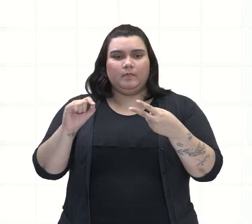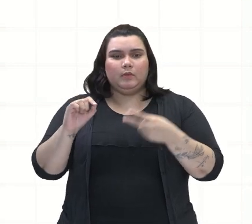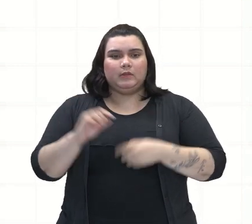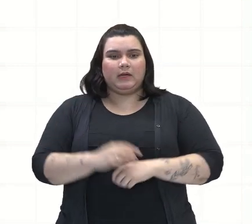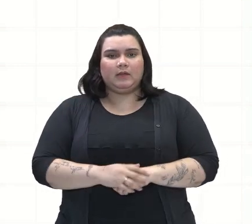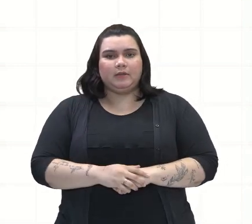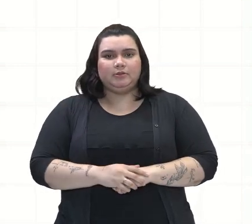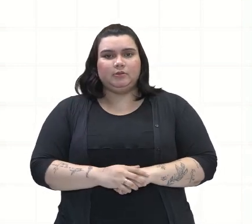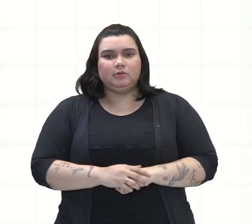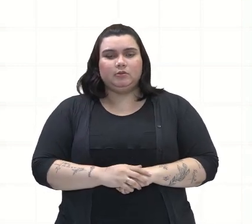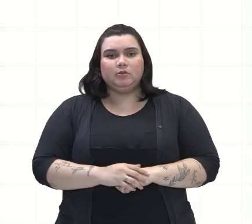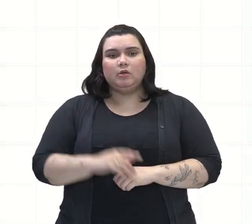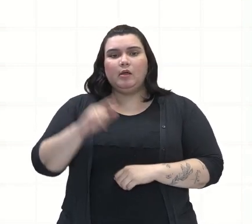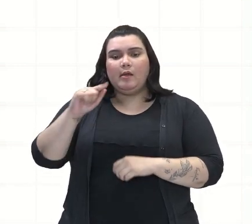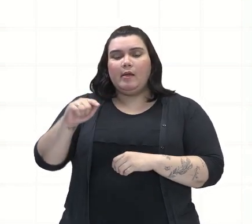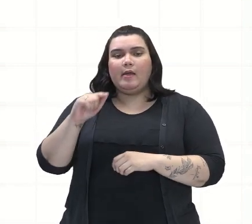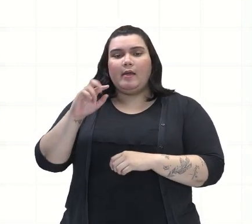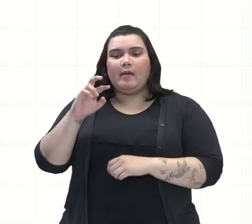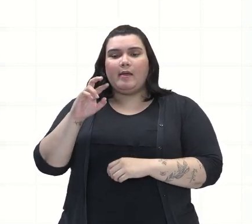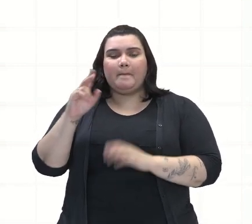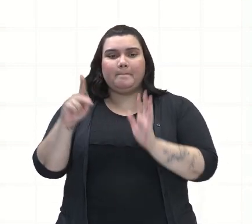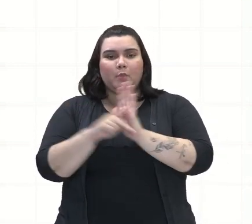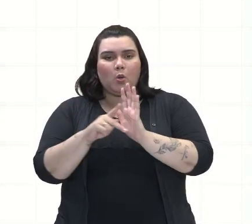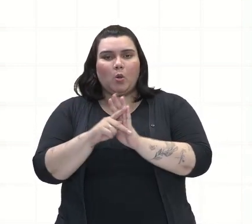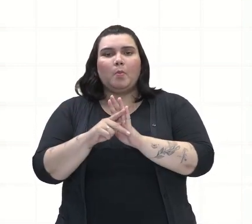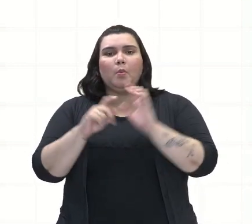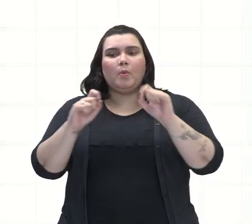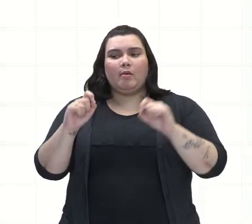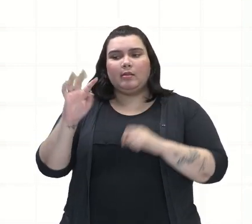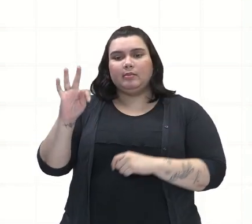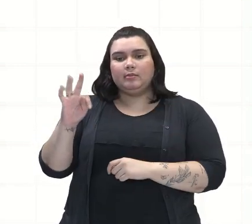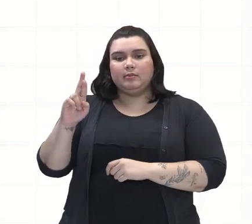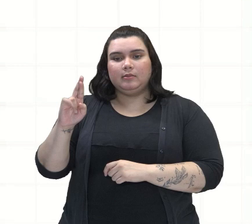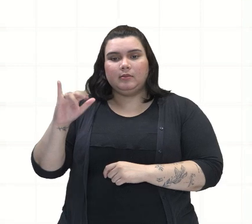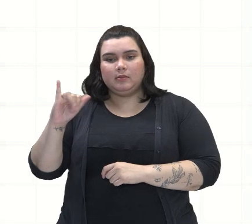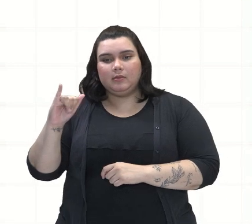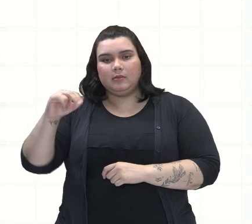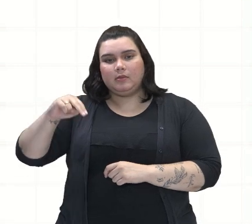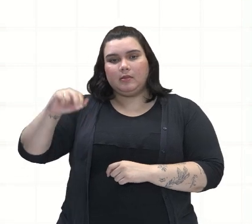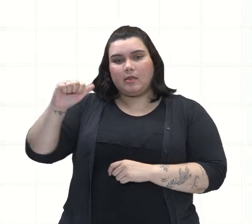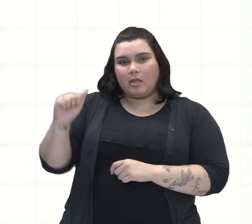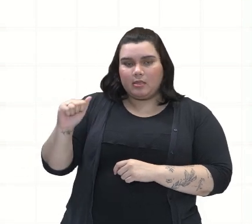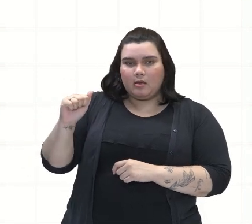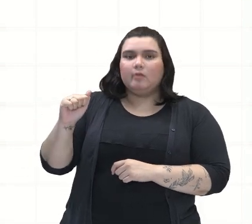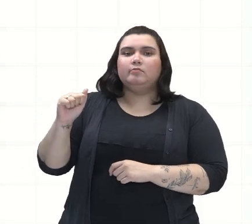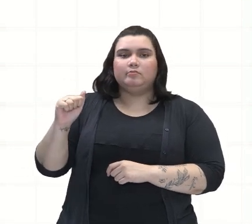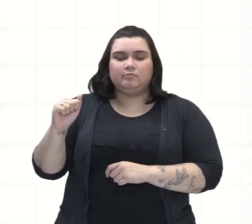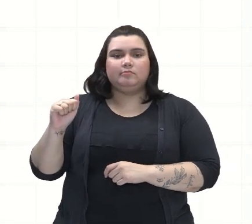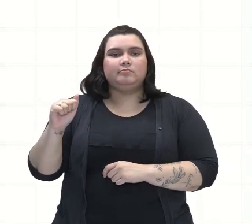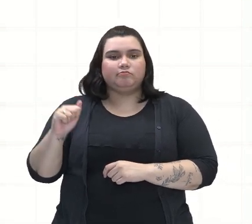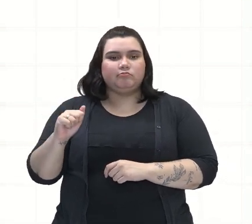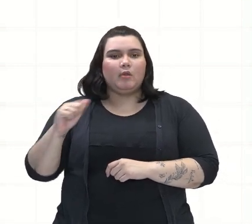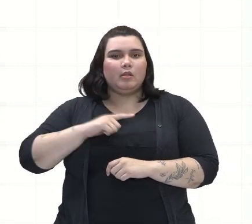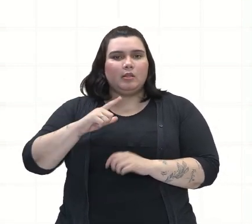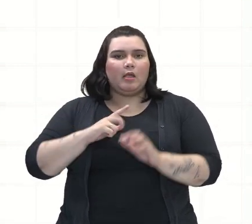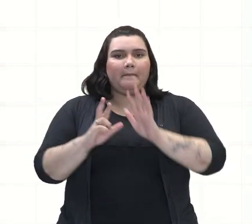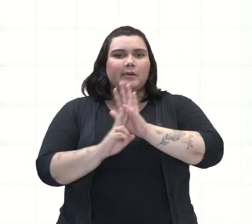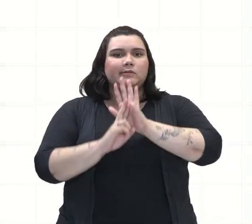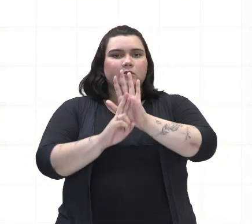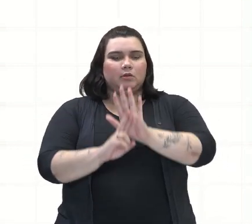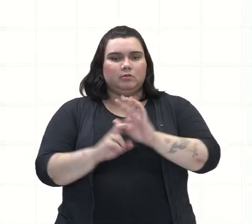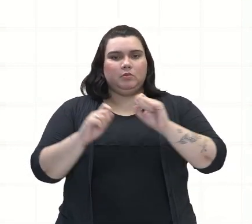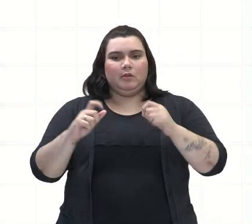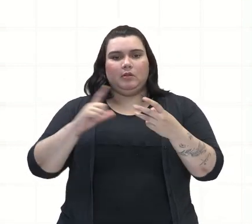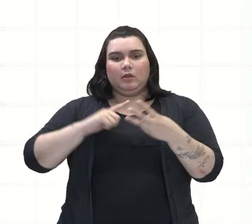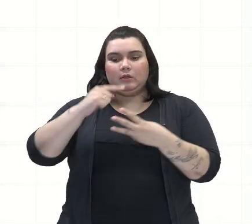trinas. Regência trina provisória, regência trina permanente, porque você vai ter a figura de